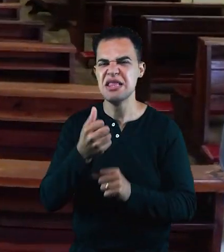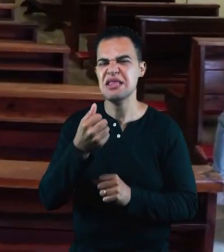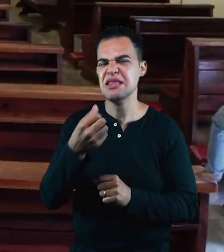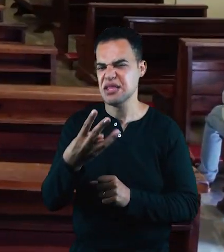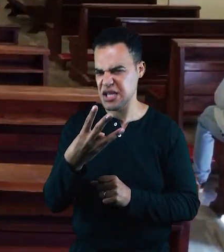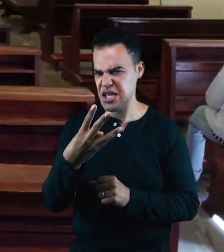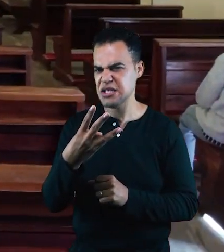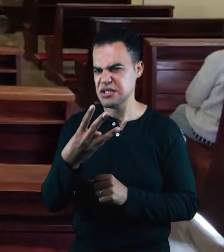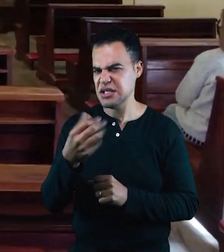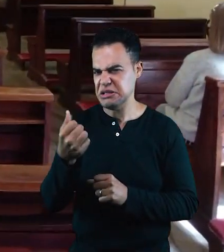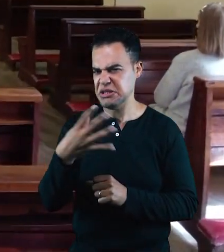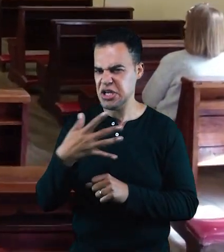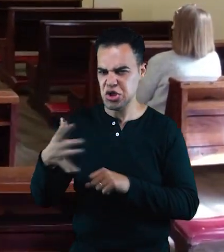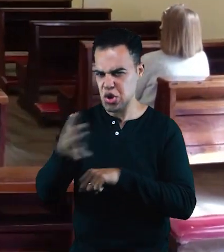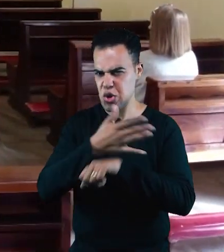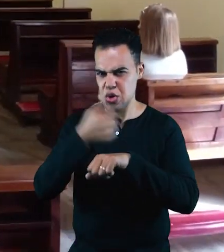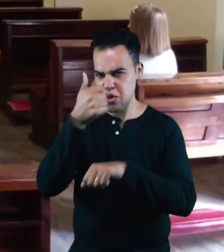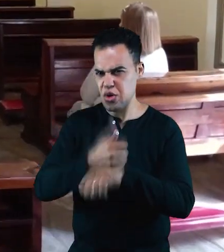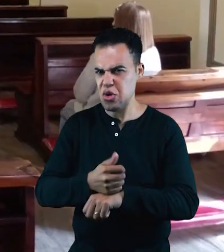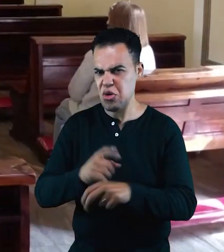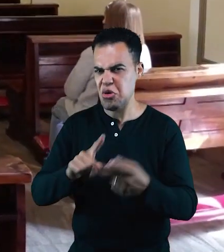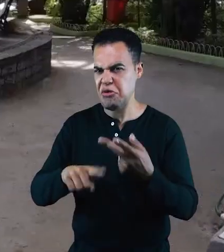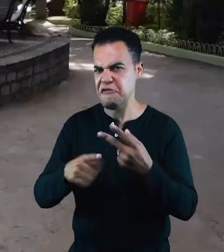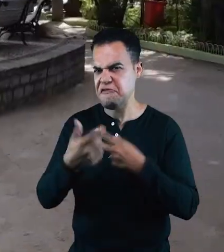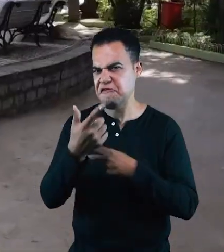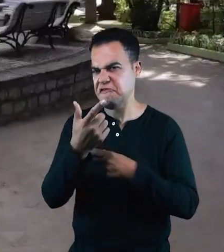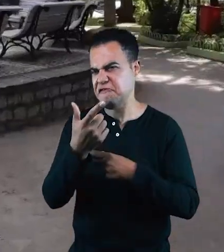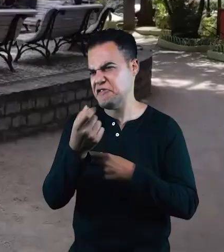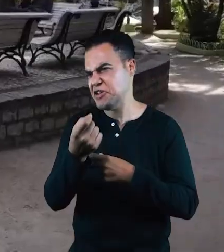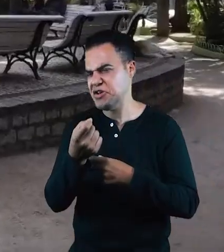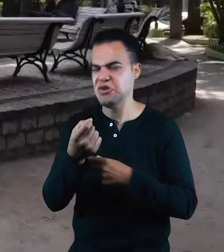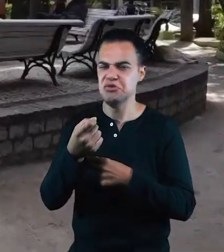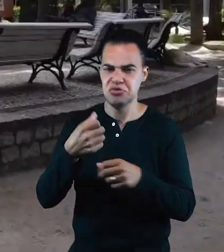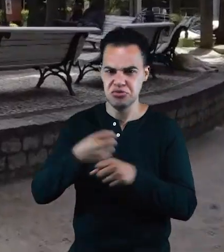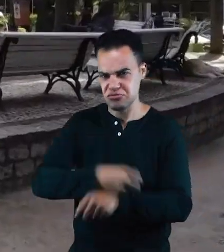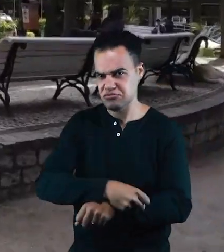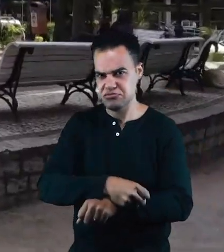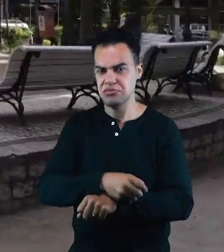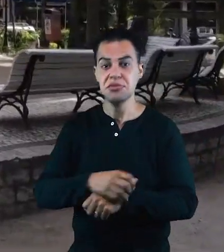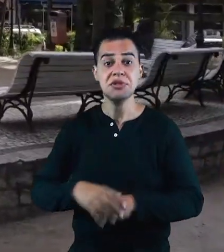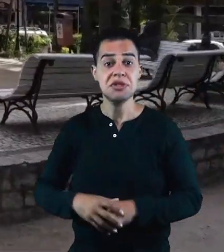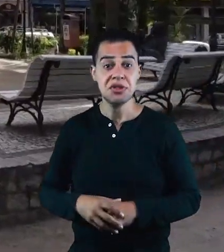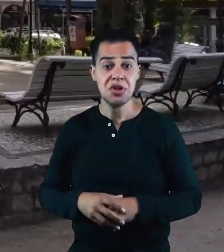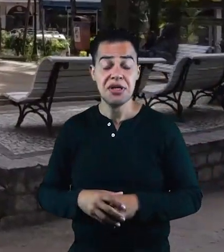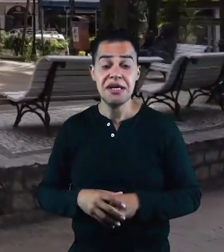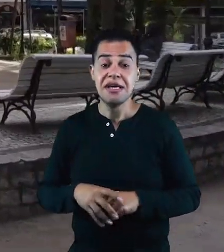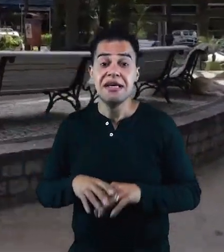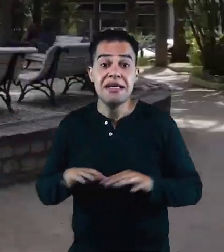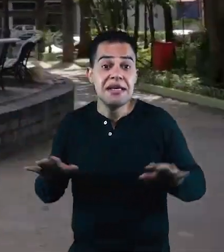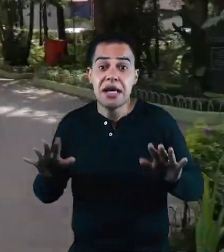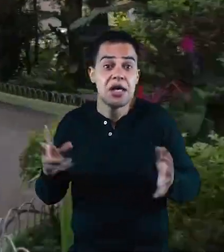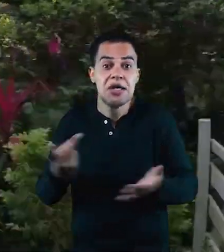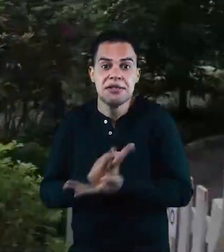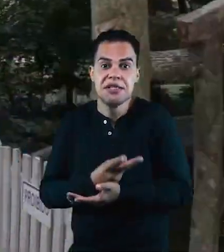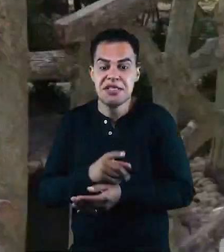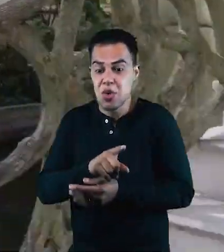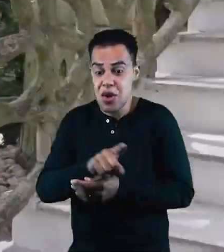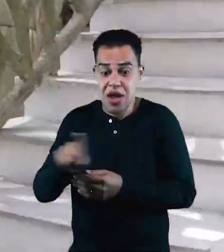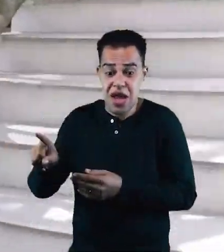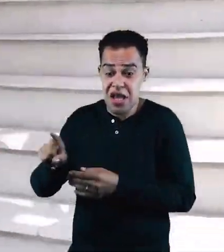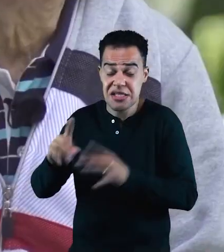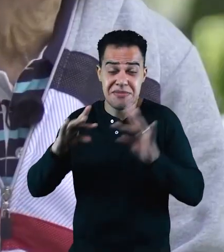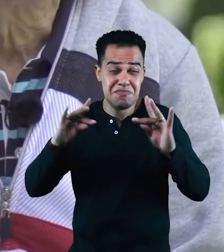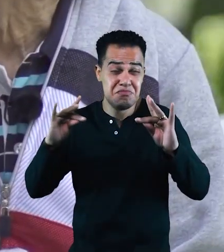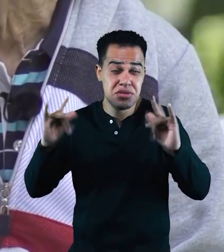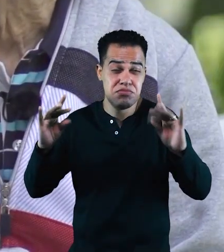da igreja, onde quadros e pinturas sacras e religiosas adornam as paredes. eles dizimaram todo